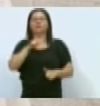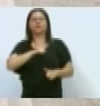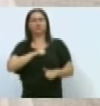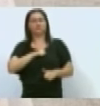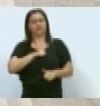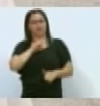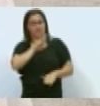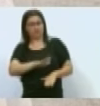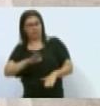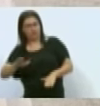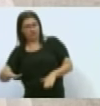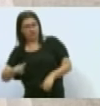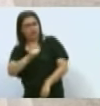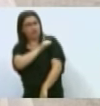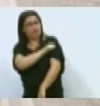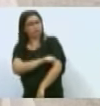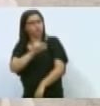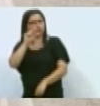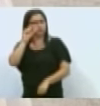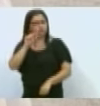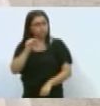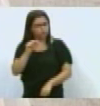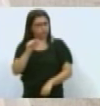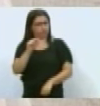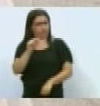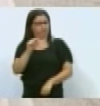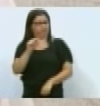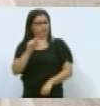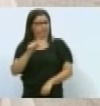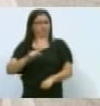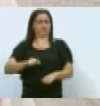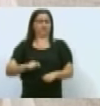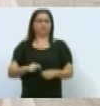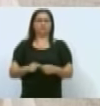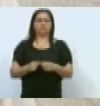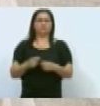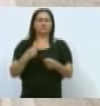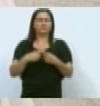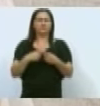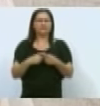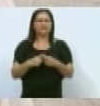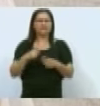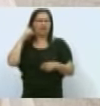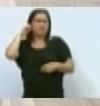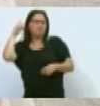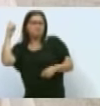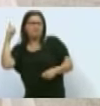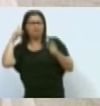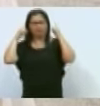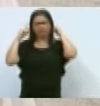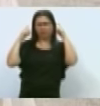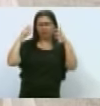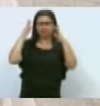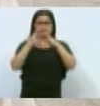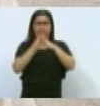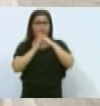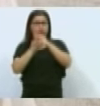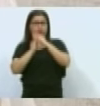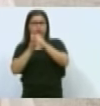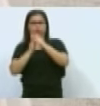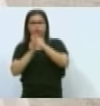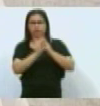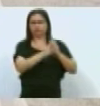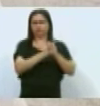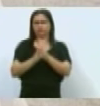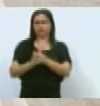pequena de alunos, né? Para que não tenha muito barulho, né? Agora ela está